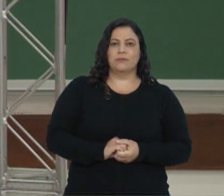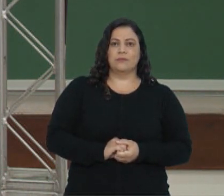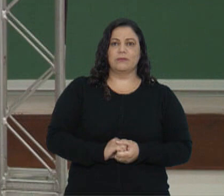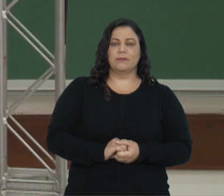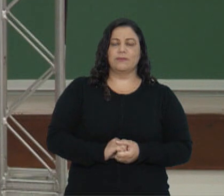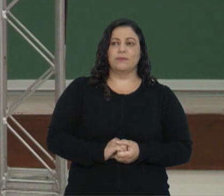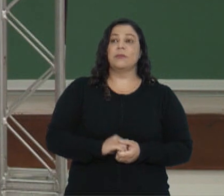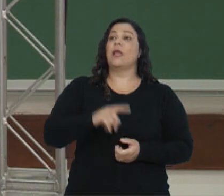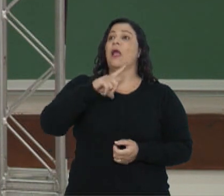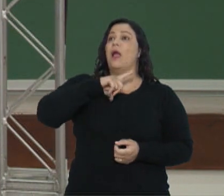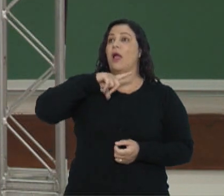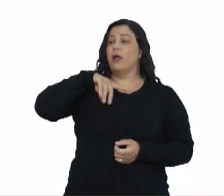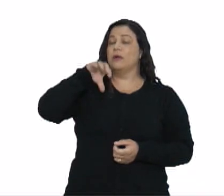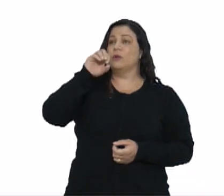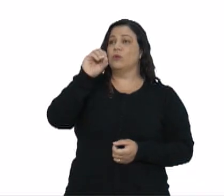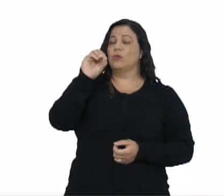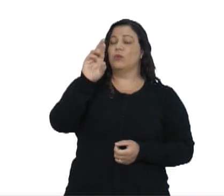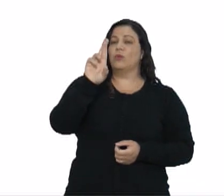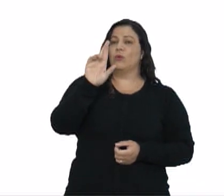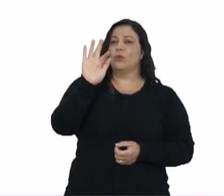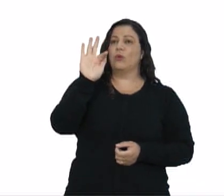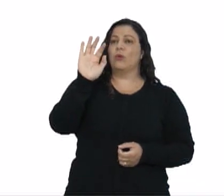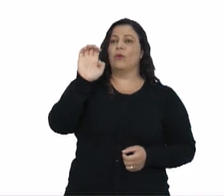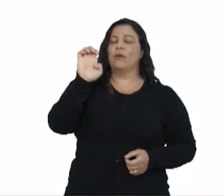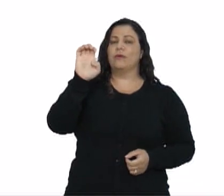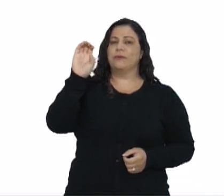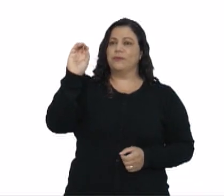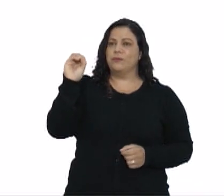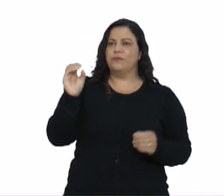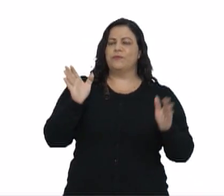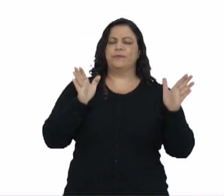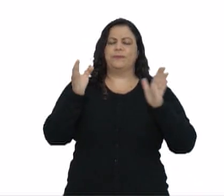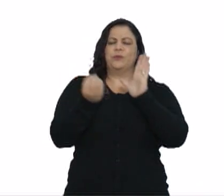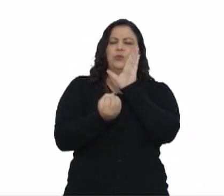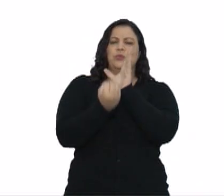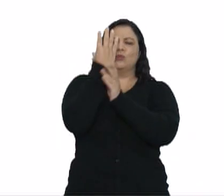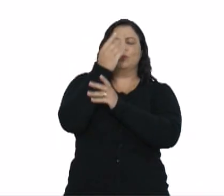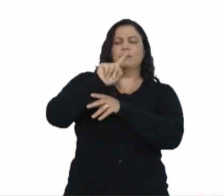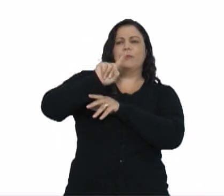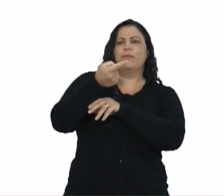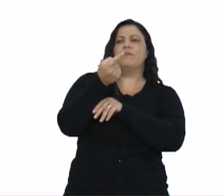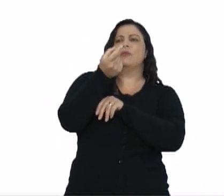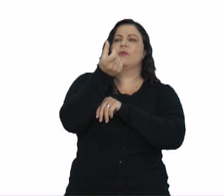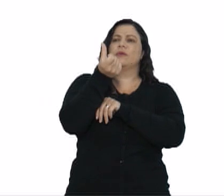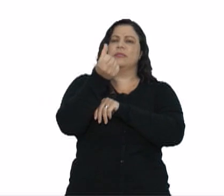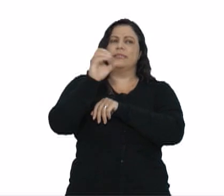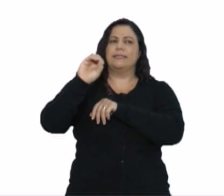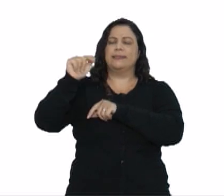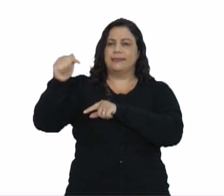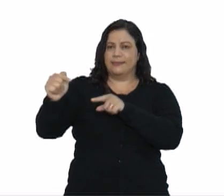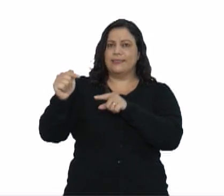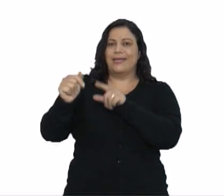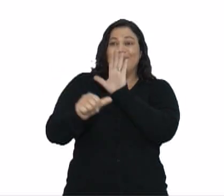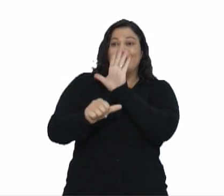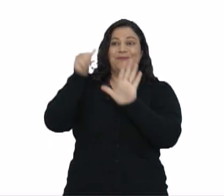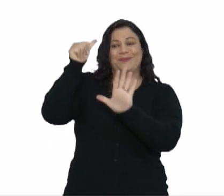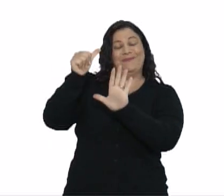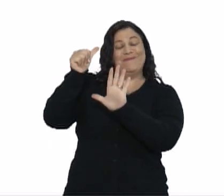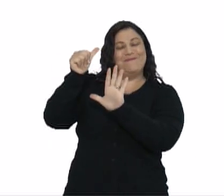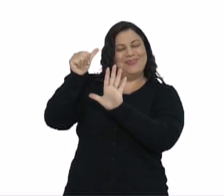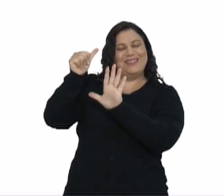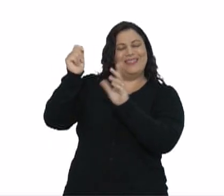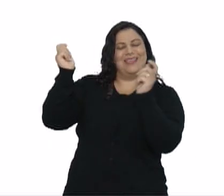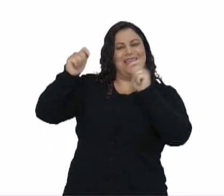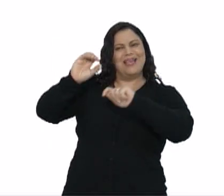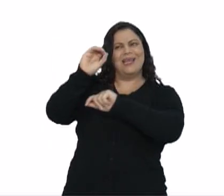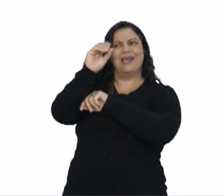A gente tem o Orfeu, de Monte Verde, composto em 1607, como eu já tinha falado. É de fato a primeira grande ópera com uma música